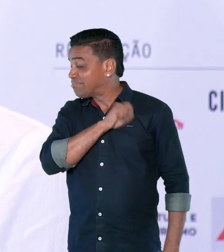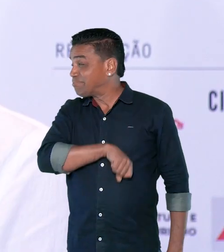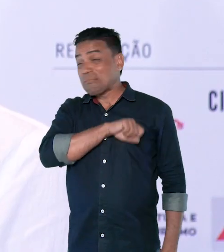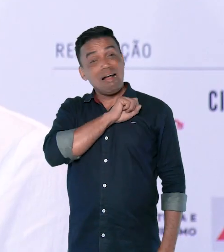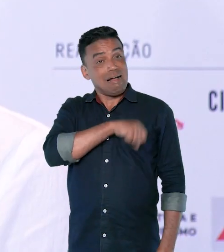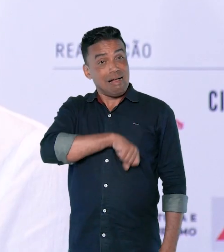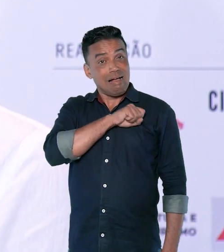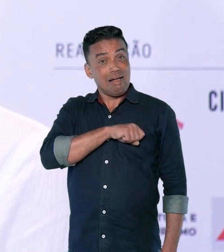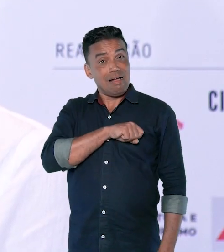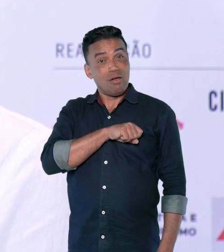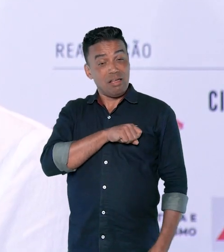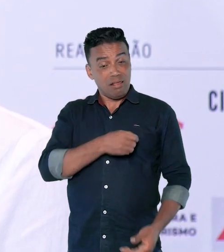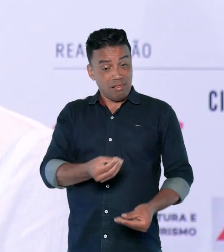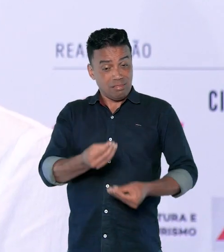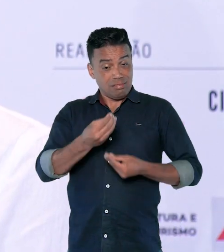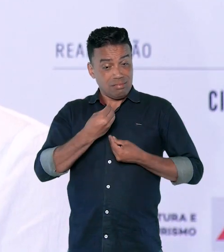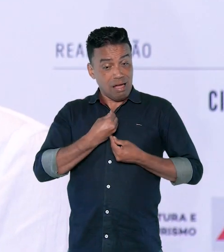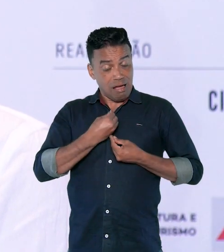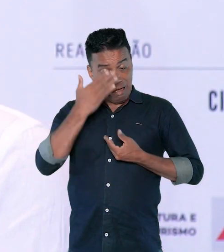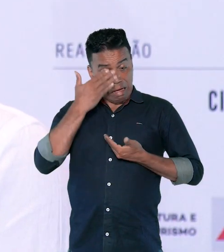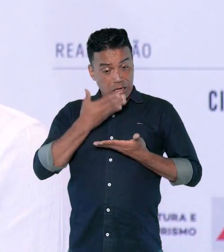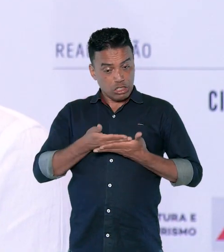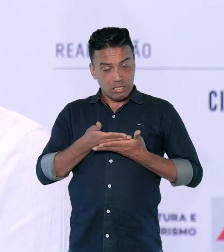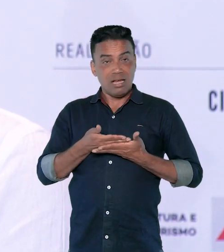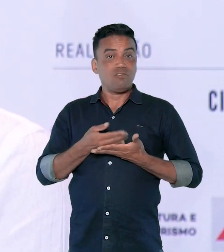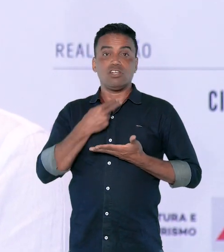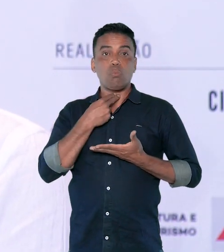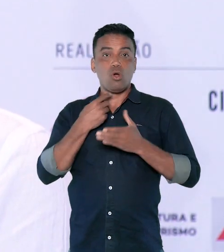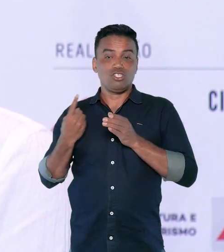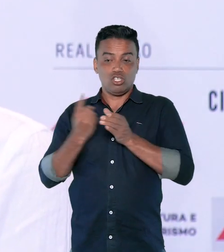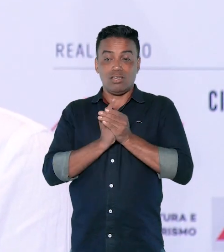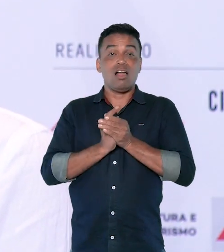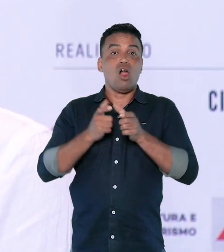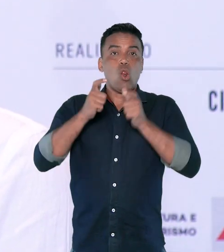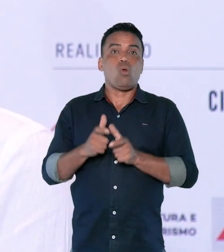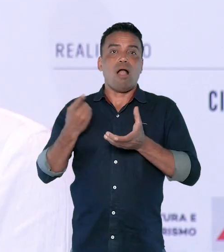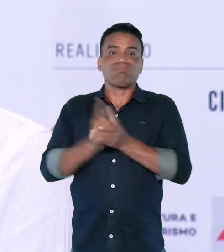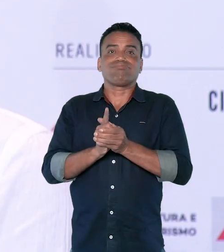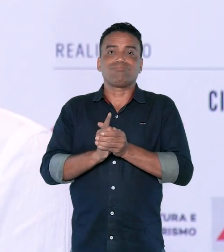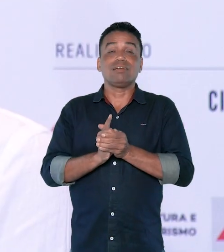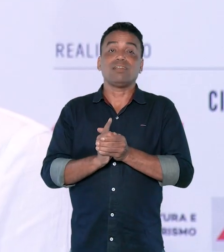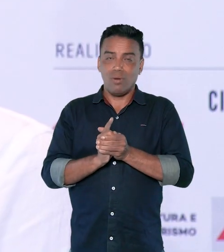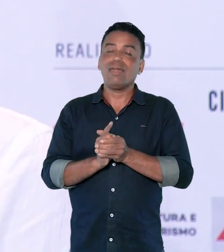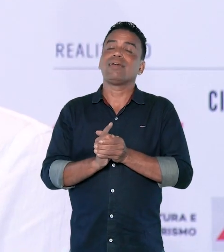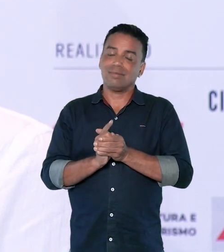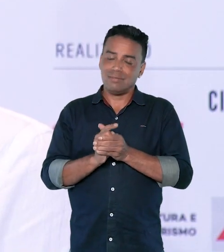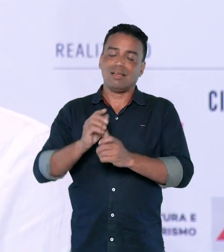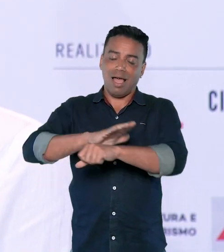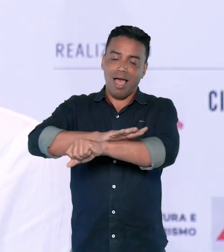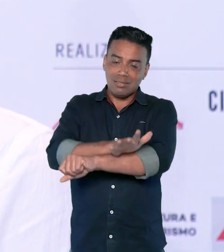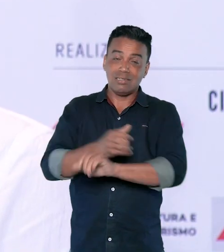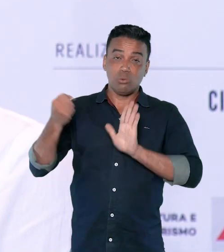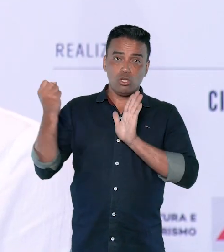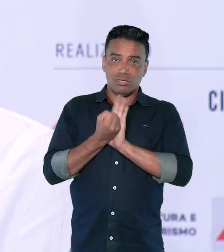te faz acreditar que você não pode estar em determinados lugares. Esse racismo simbólico é